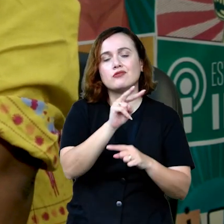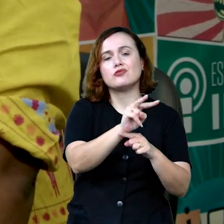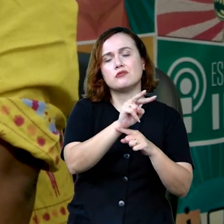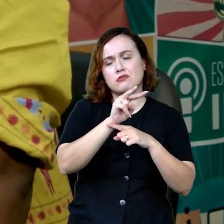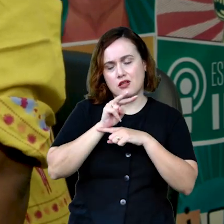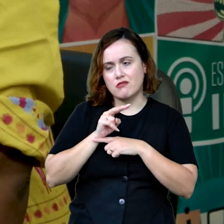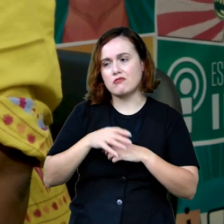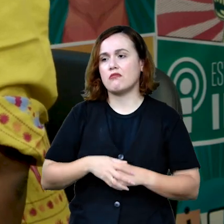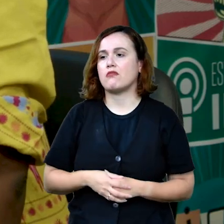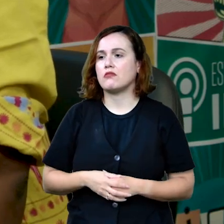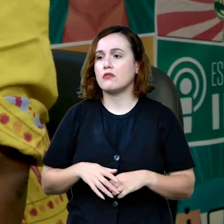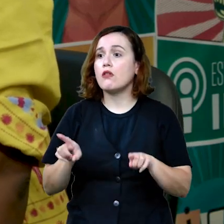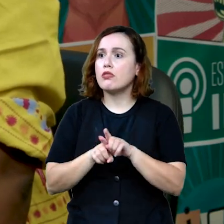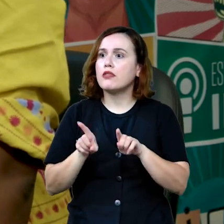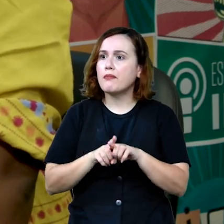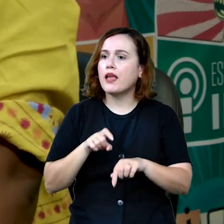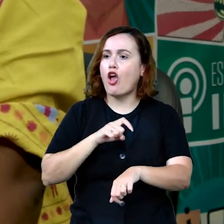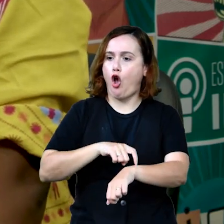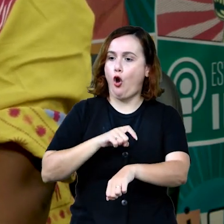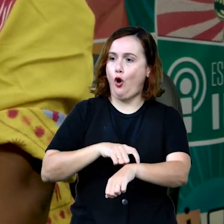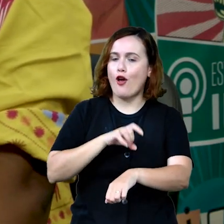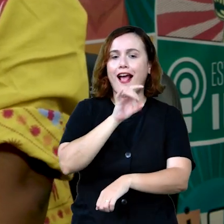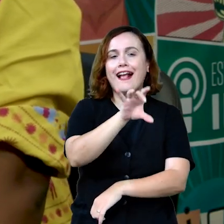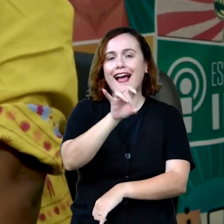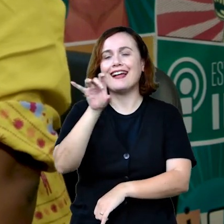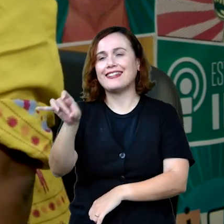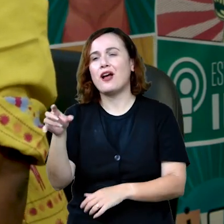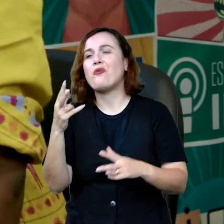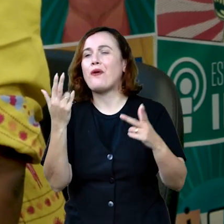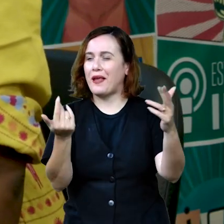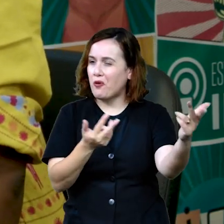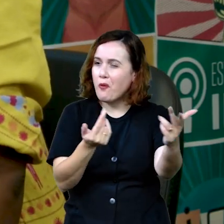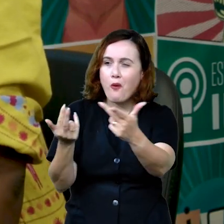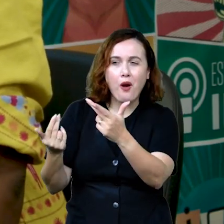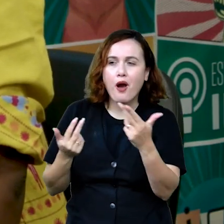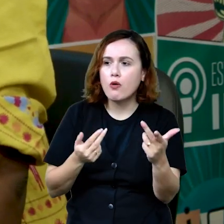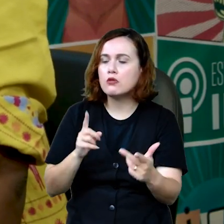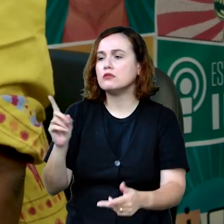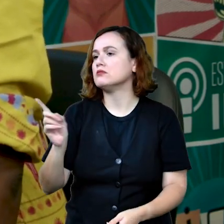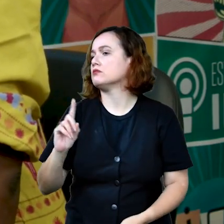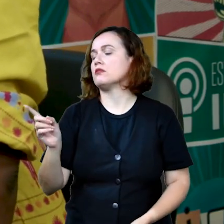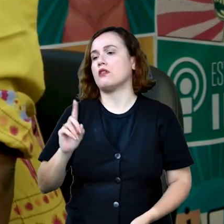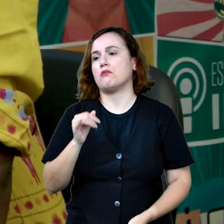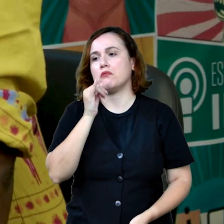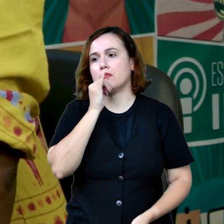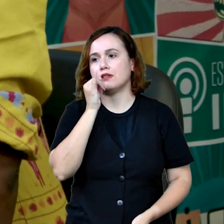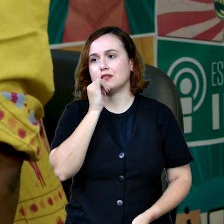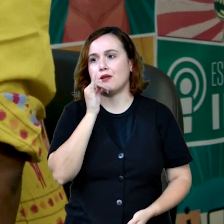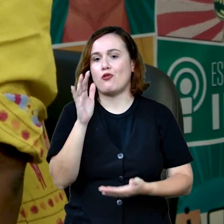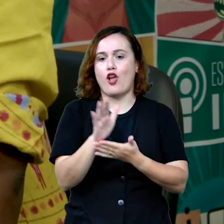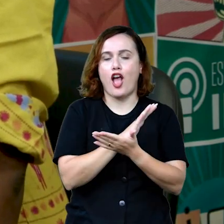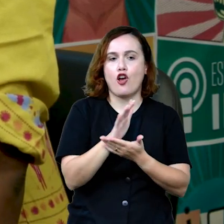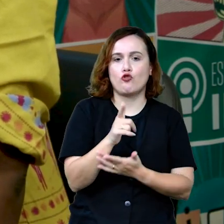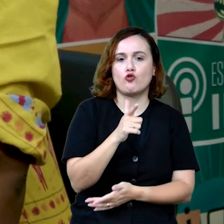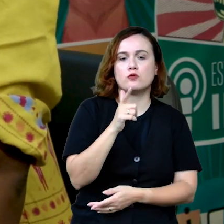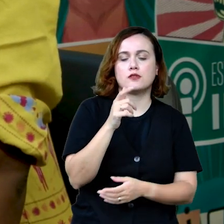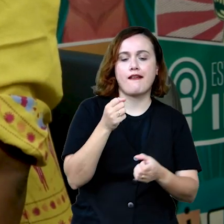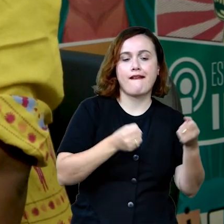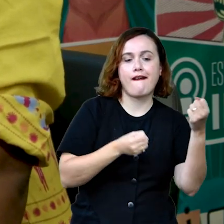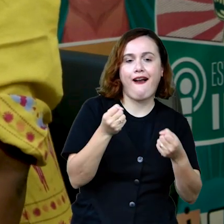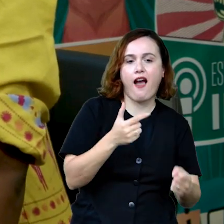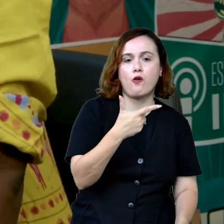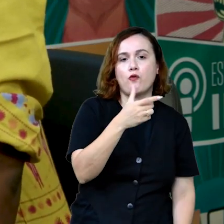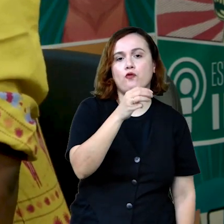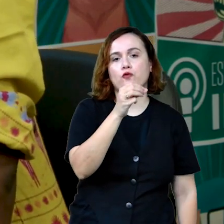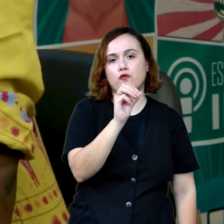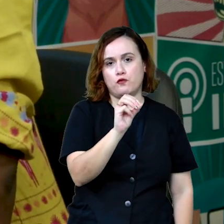Definitivamente, o dia é diferente para as pessoas, né? A cada dia que passa, a gente vê nas redes sociais as pessoas mostrando que, sei lá, um percurso que às vezes é de